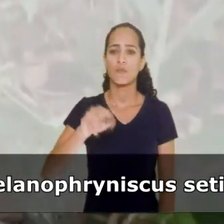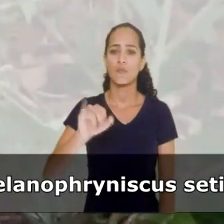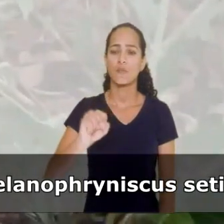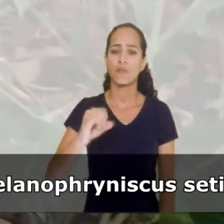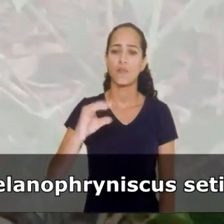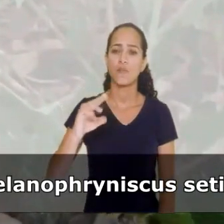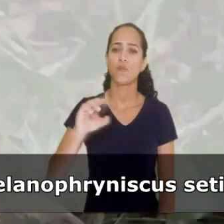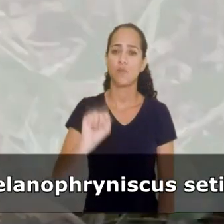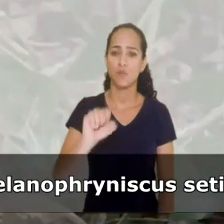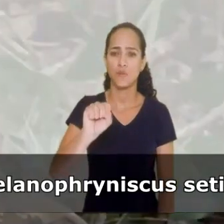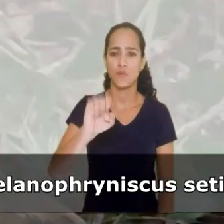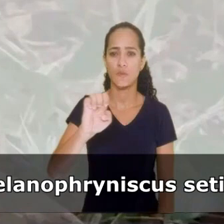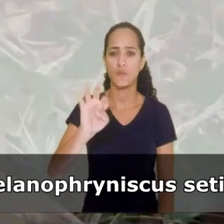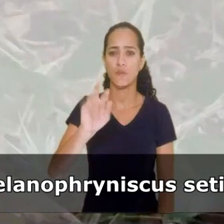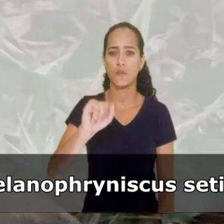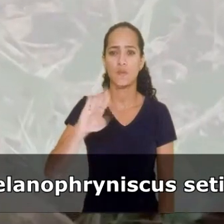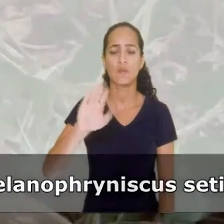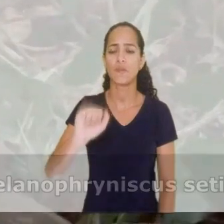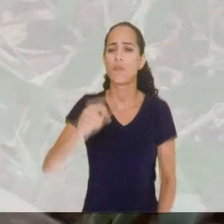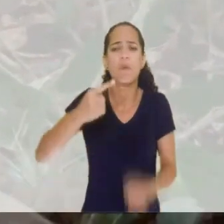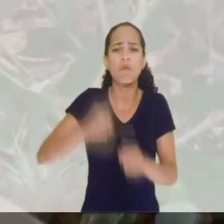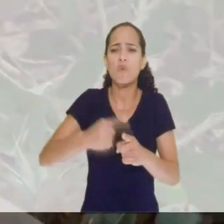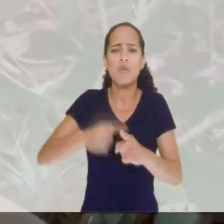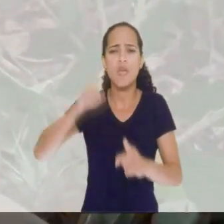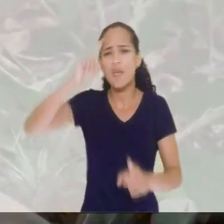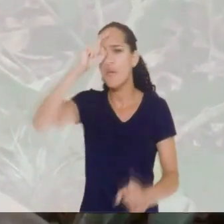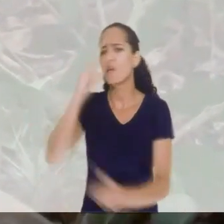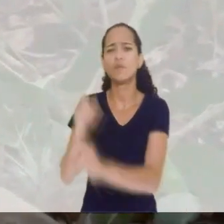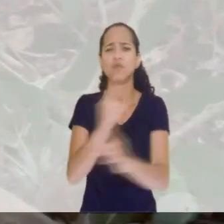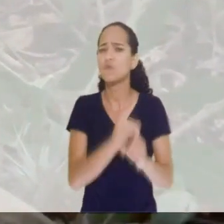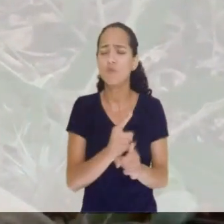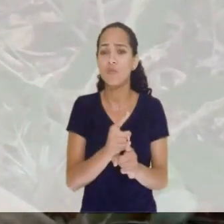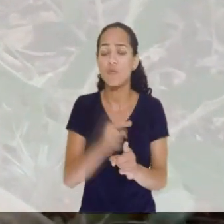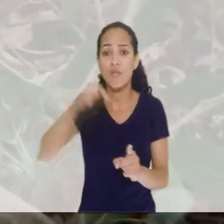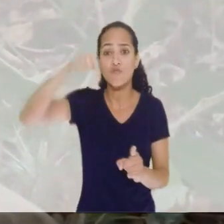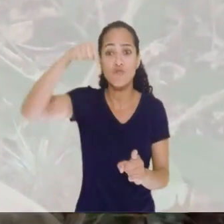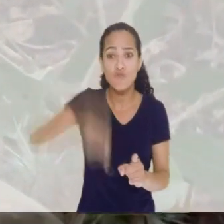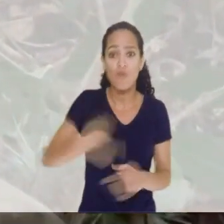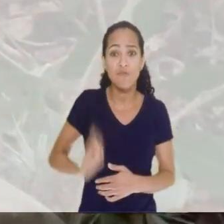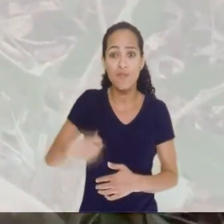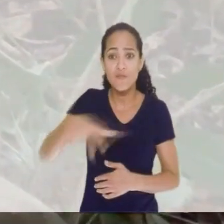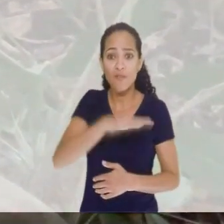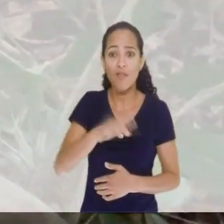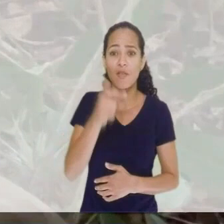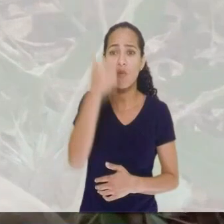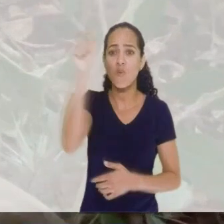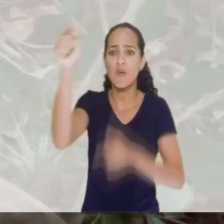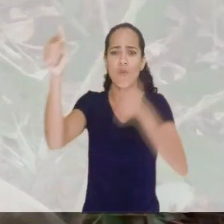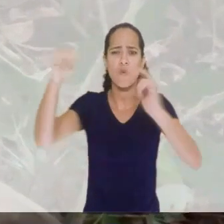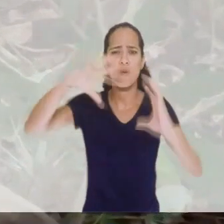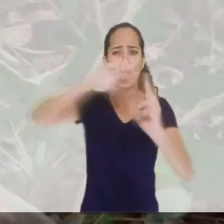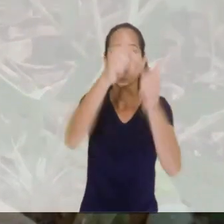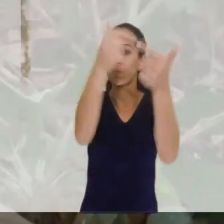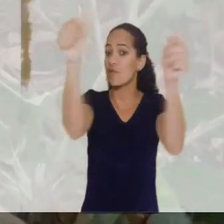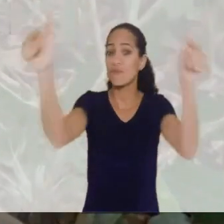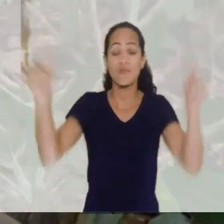Melanophrynisco setiba. E por que ele, esse sapinho, é uma das mais raras do mundo? Porque ele só ocorre aqui, no Parque Estadual Paulo